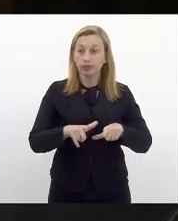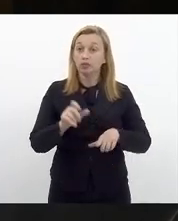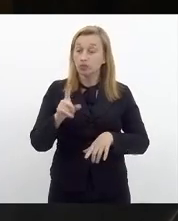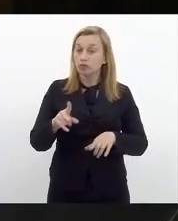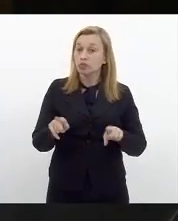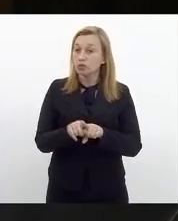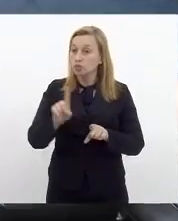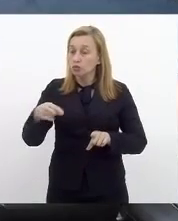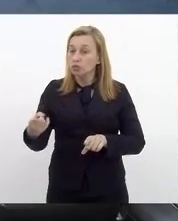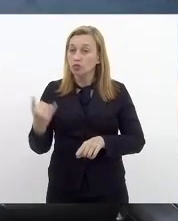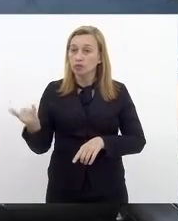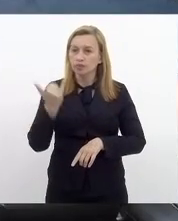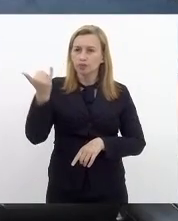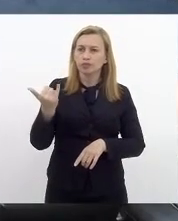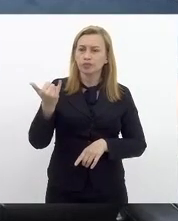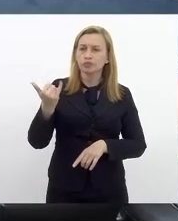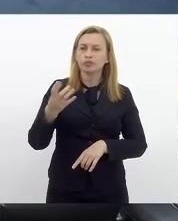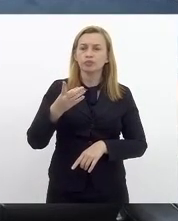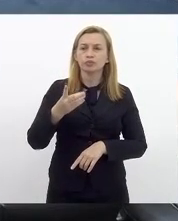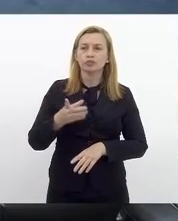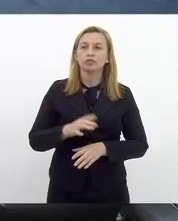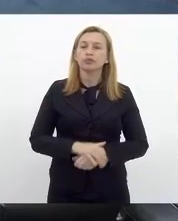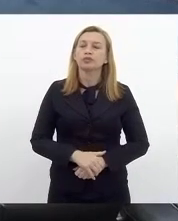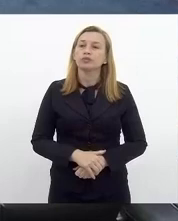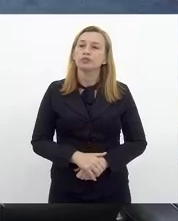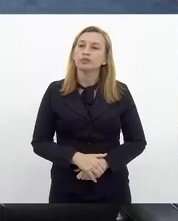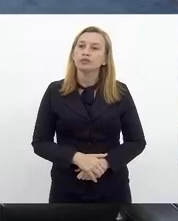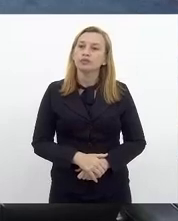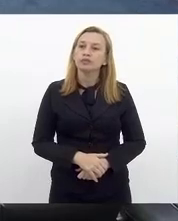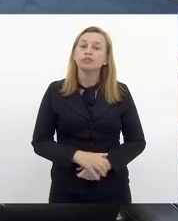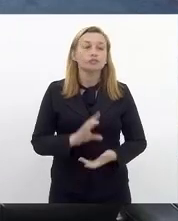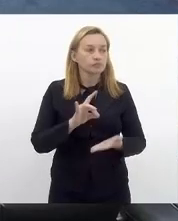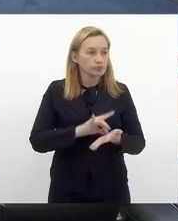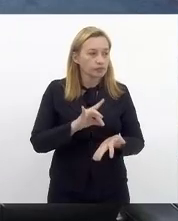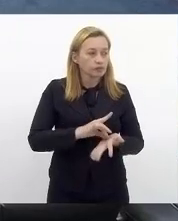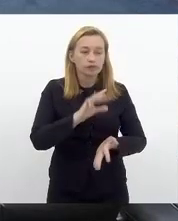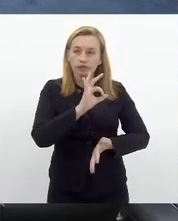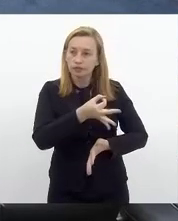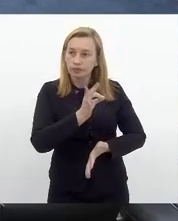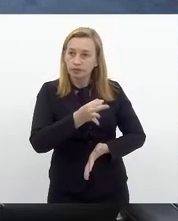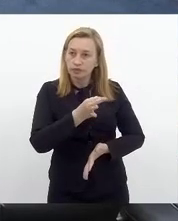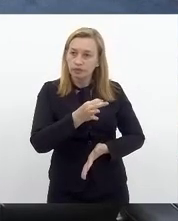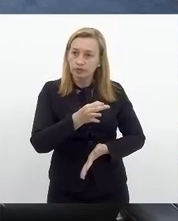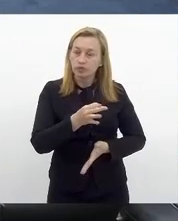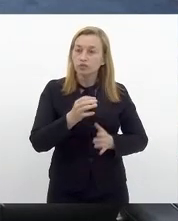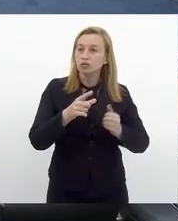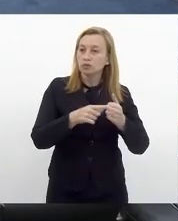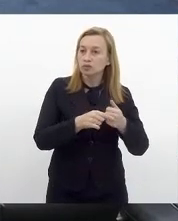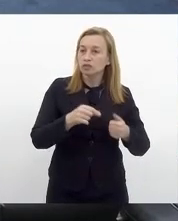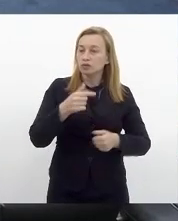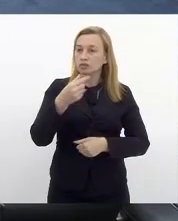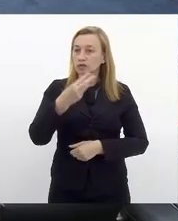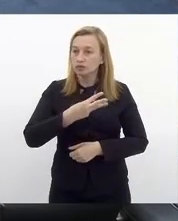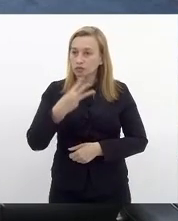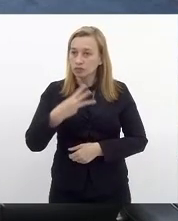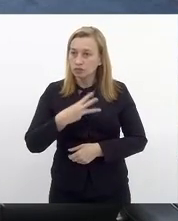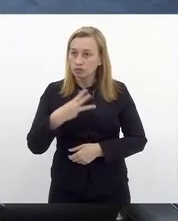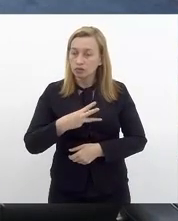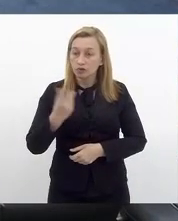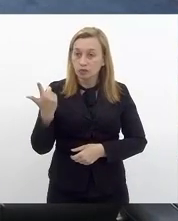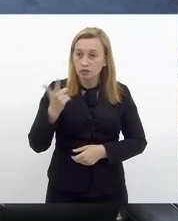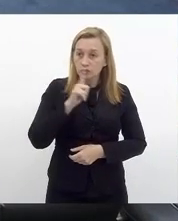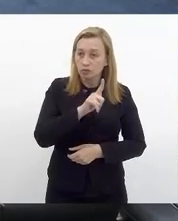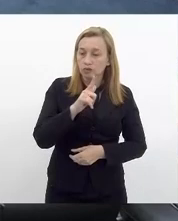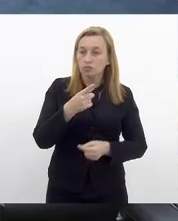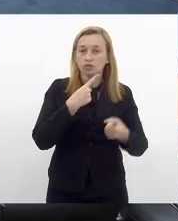aspecto importante pegando o gancho da fala Deputado Luiz Paulo que na verdade é exatamente a literalidade do artigo 3º é uma